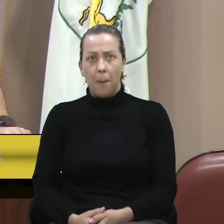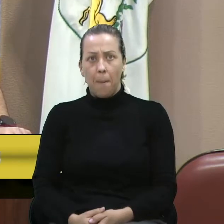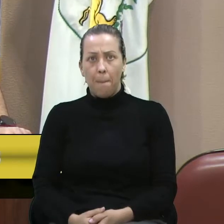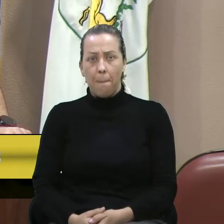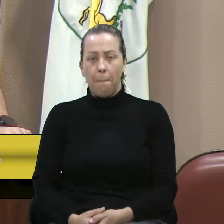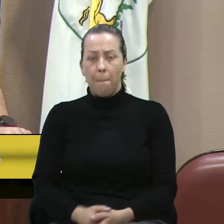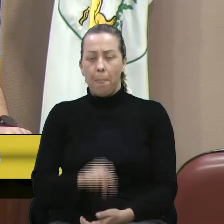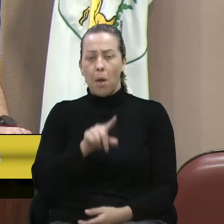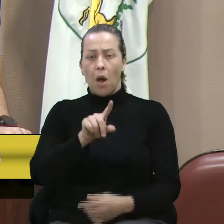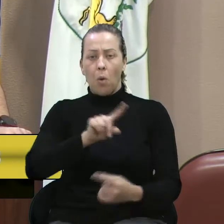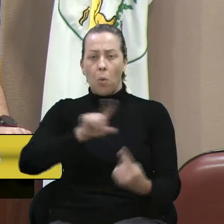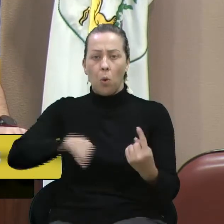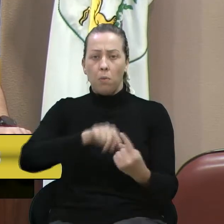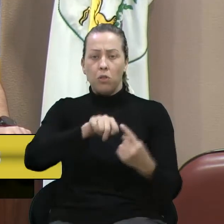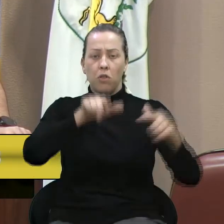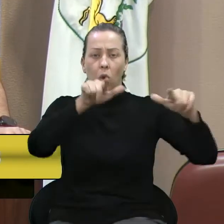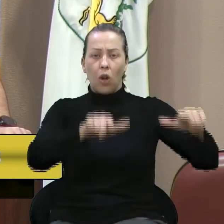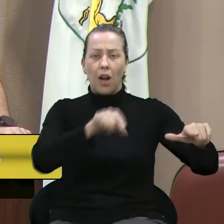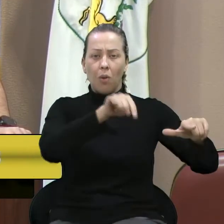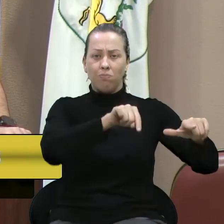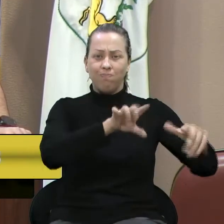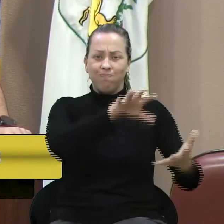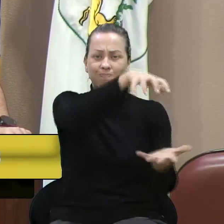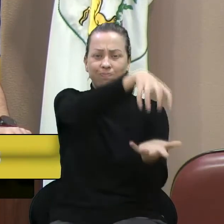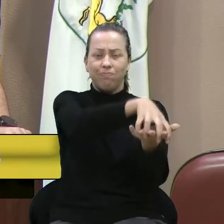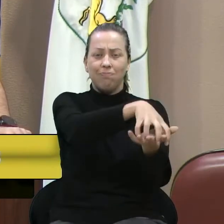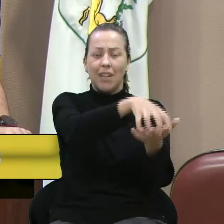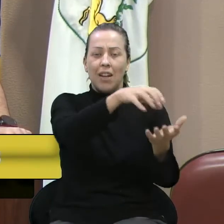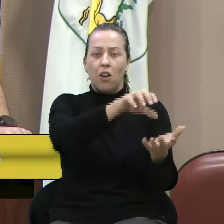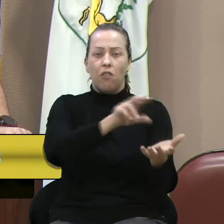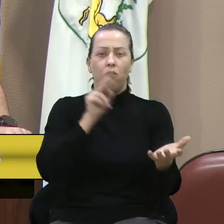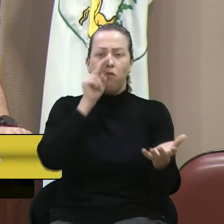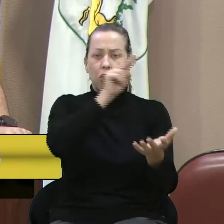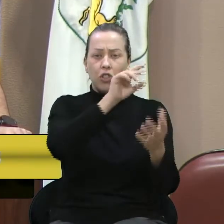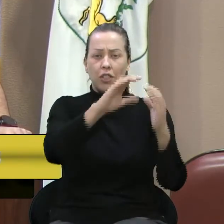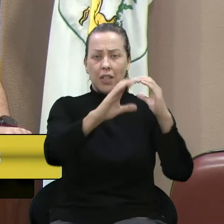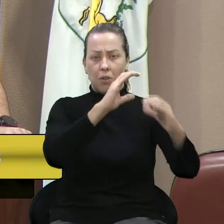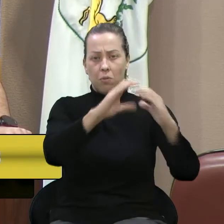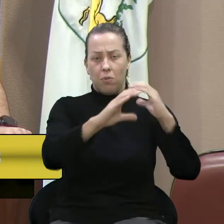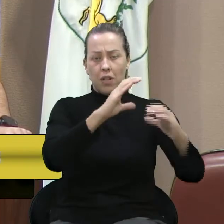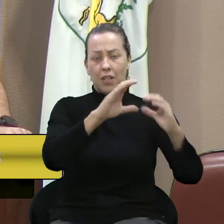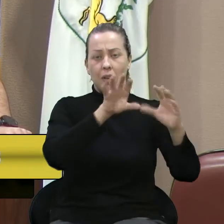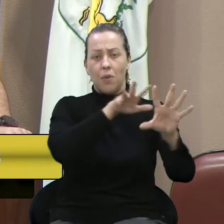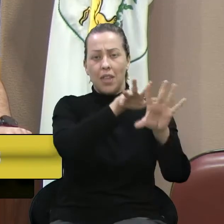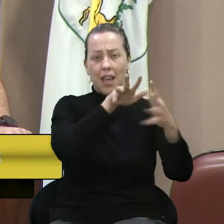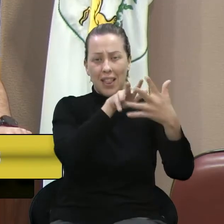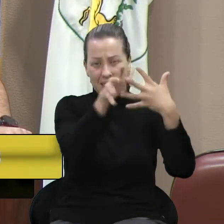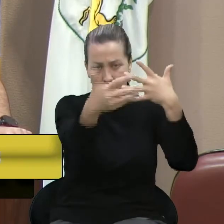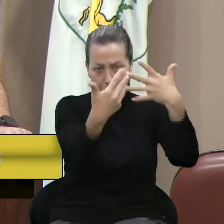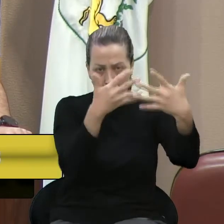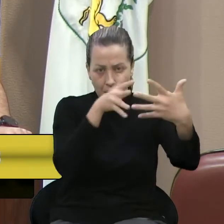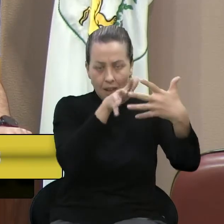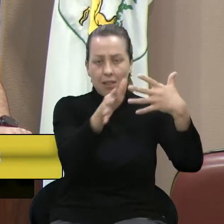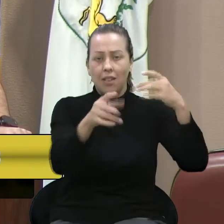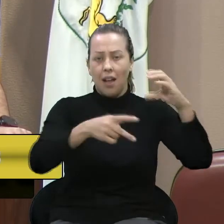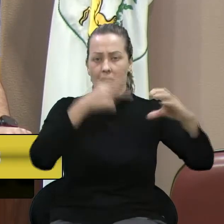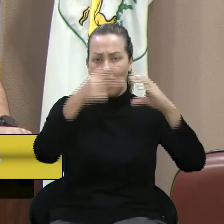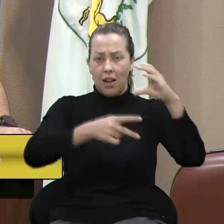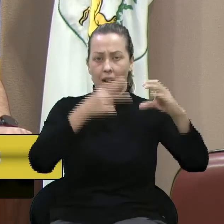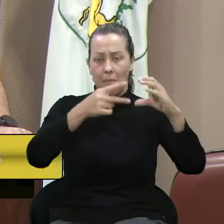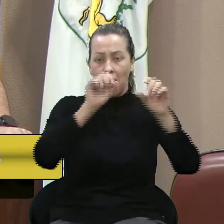o ponto forte da comunicação e da transparência da Câmara de Vereadores para toda a